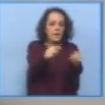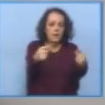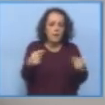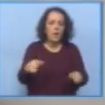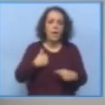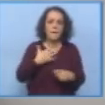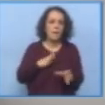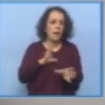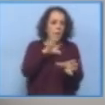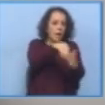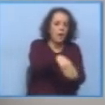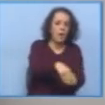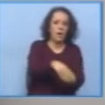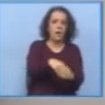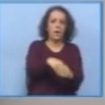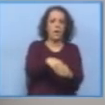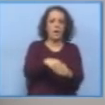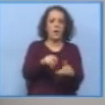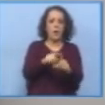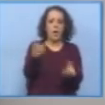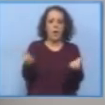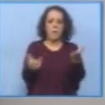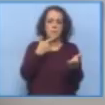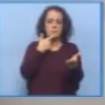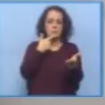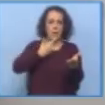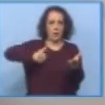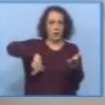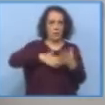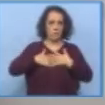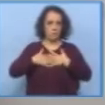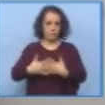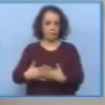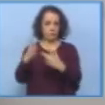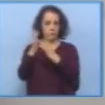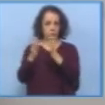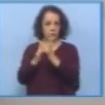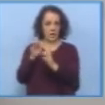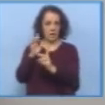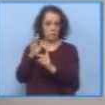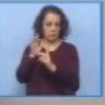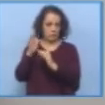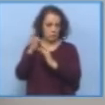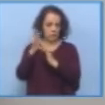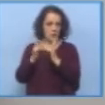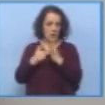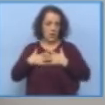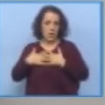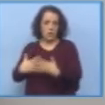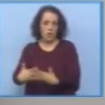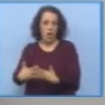terem percebido que isto de ser cristão é muito feliz e é exigente